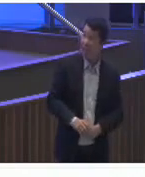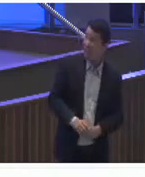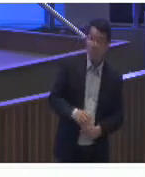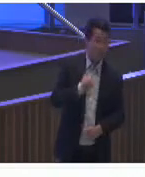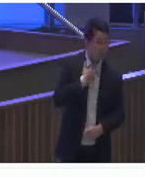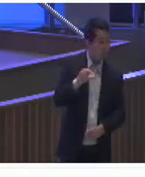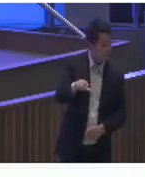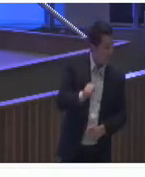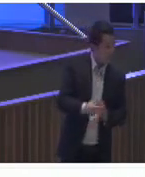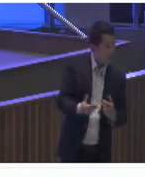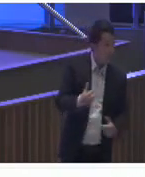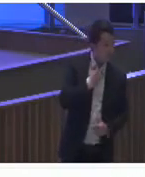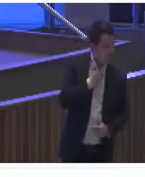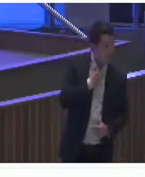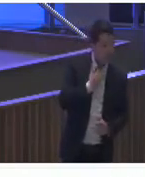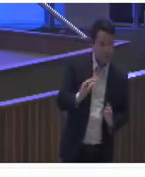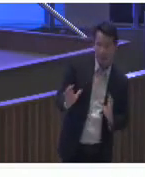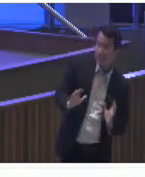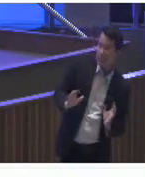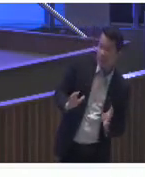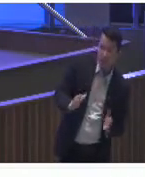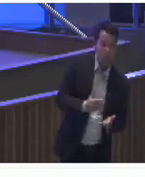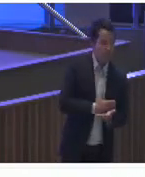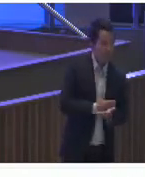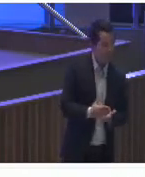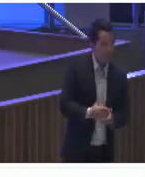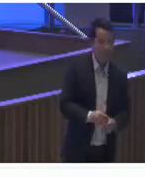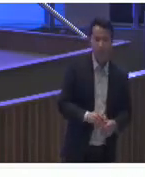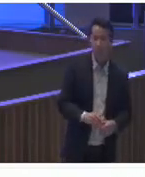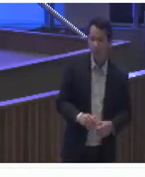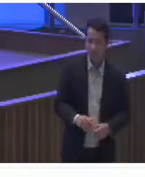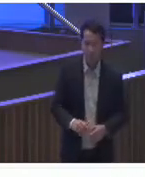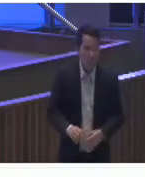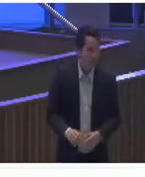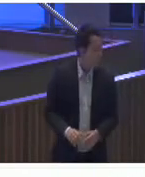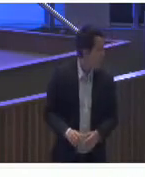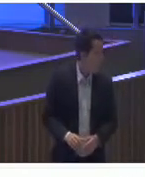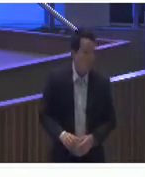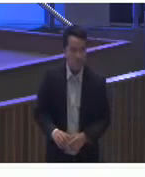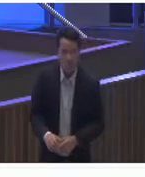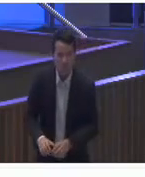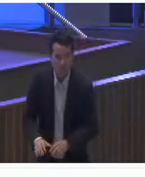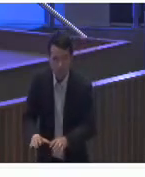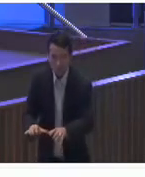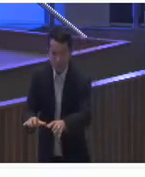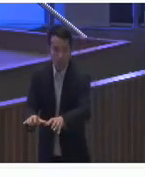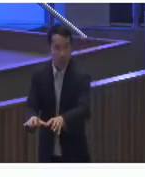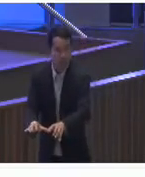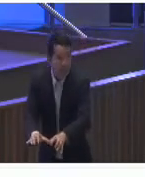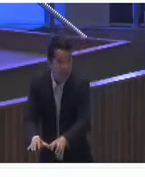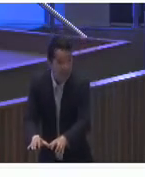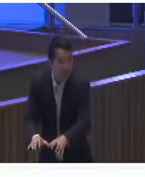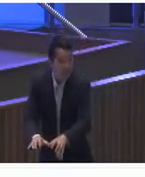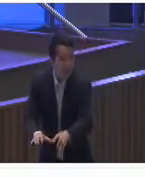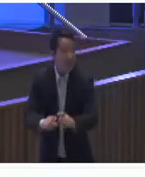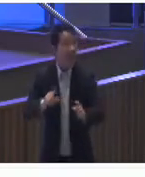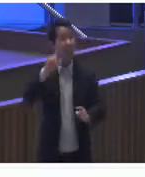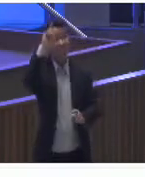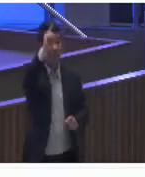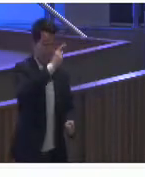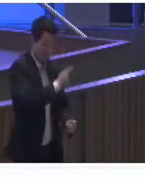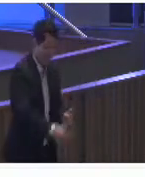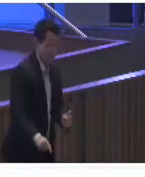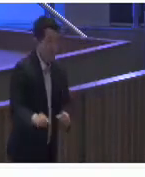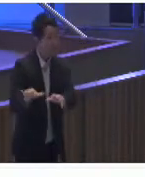oferta ao Senhor, porque sou eu que estou dando essa bênção a vocês. Se vocês me obedecerem, tá? Eu vou